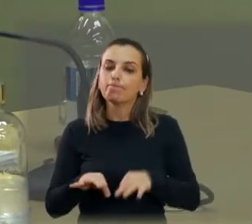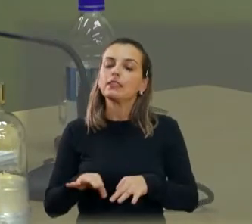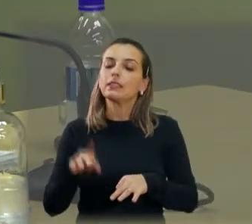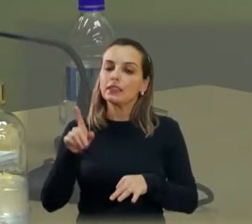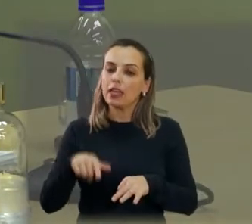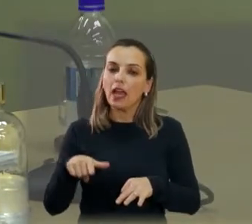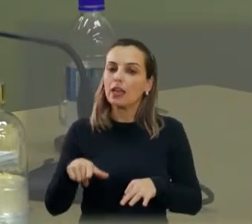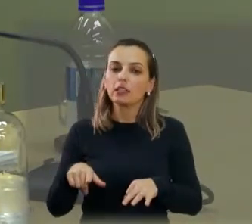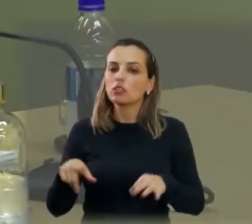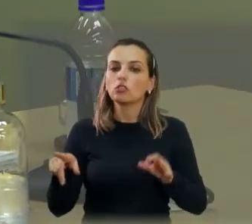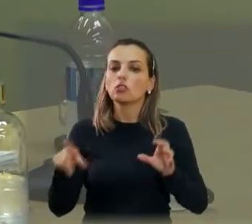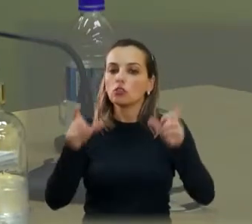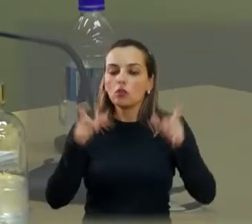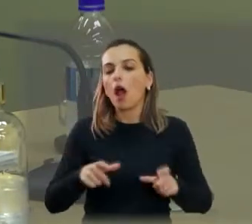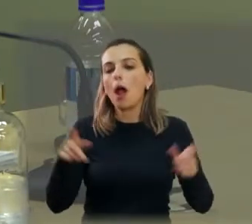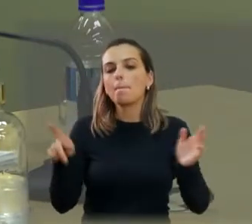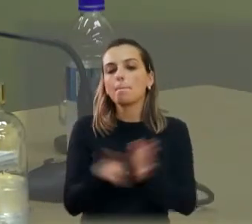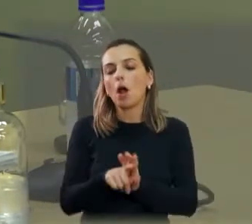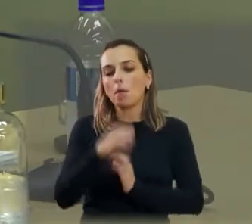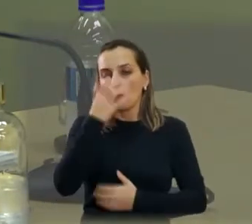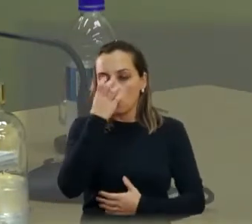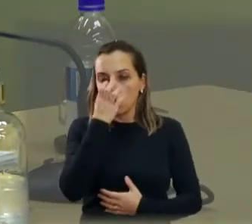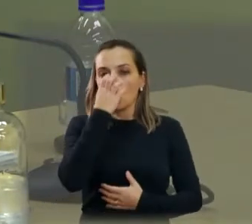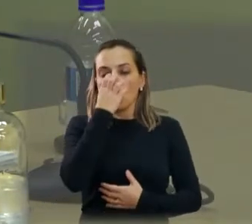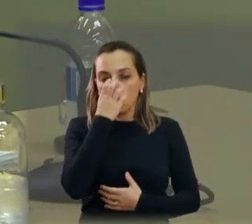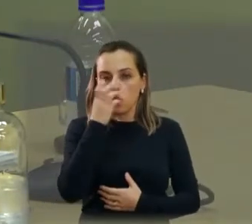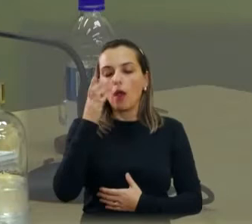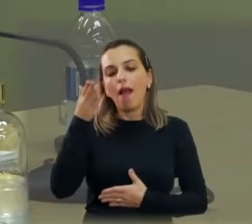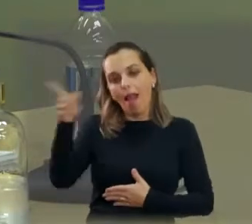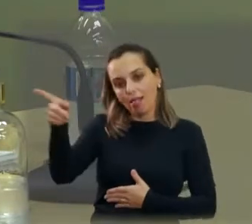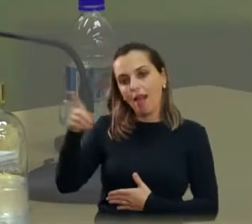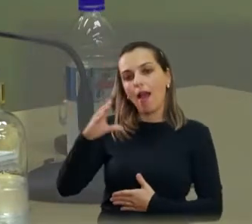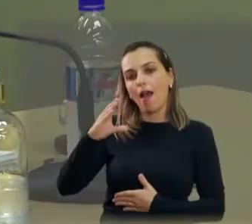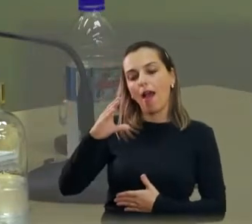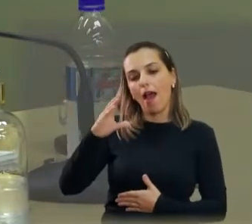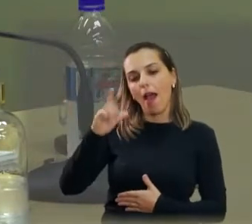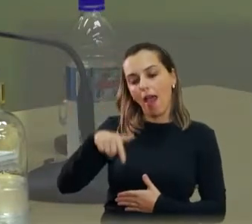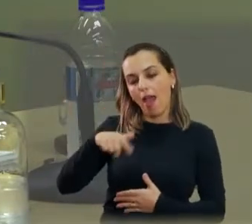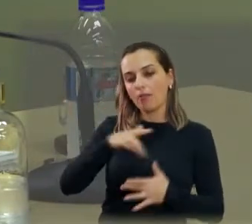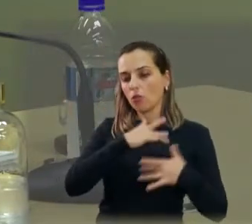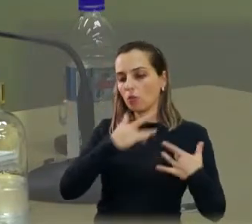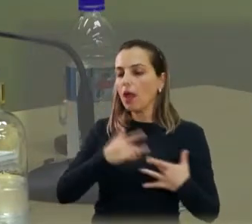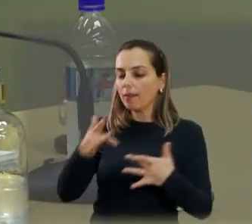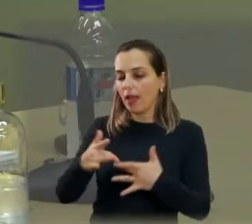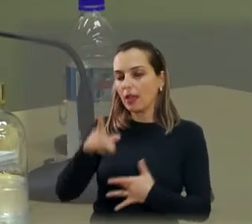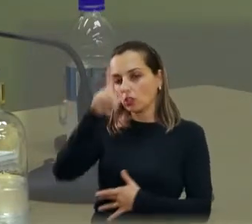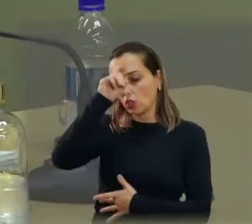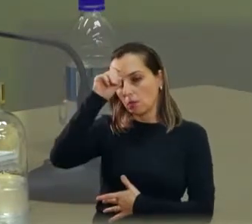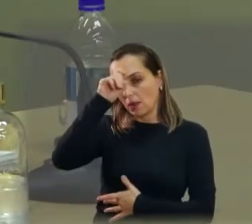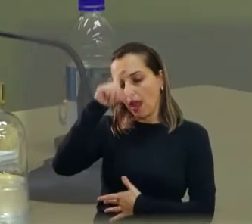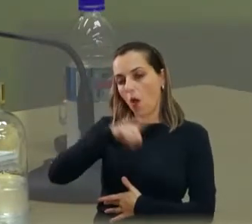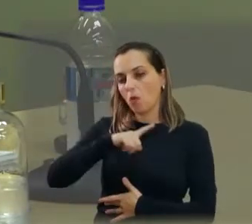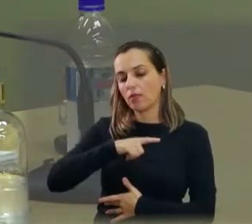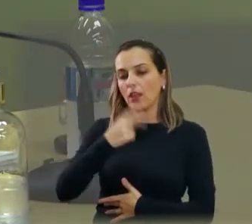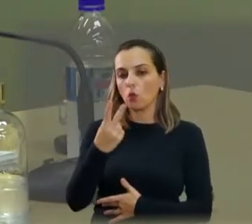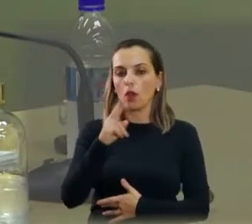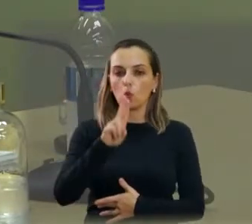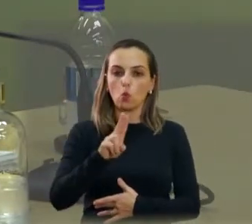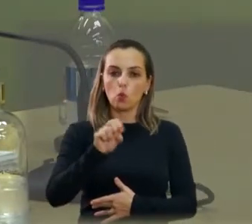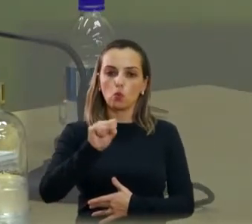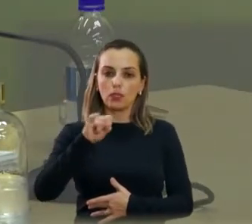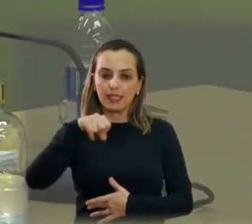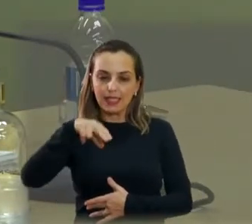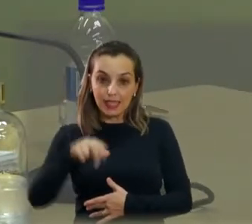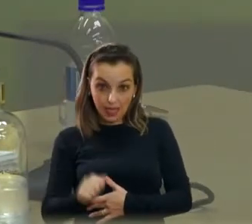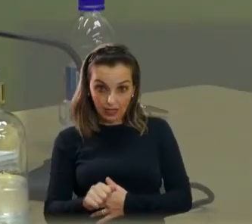a gente não sabia o que é isso. Hoje, o hospital de campanha já está com duas usinas e a gente vai comprar uma usina, está alugando uma